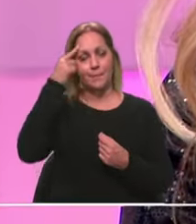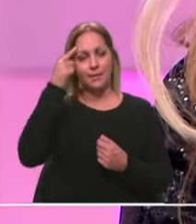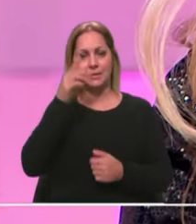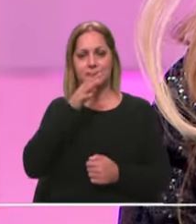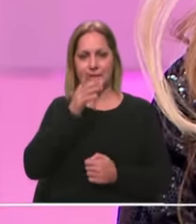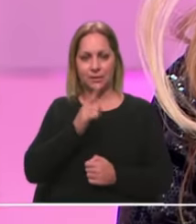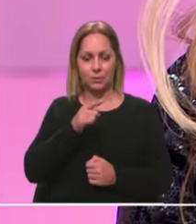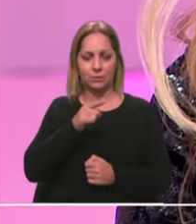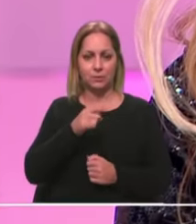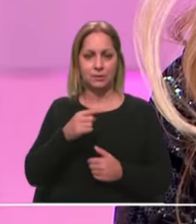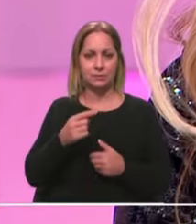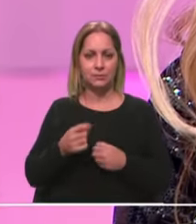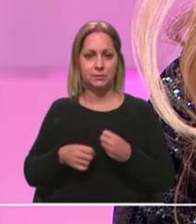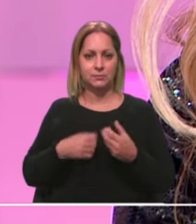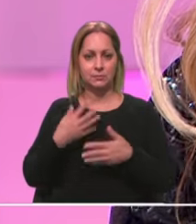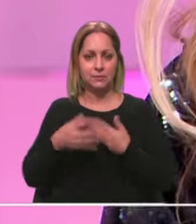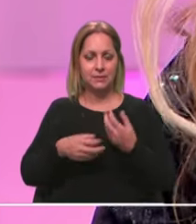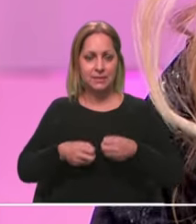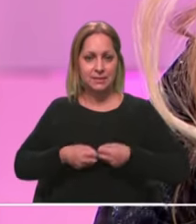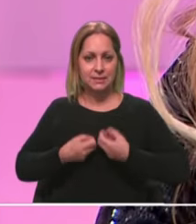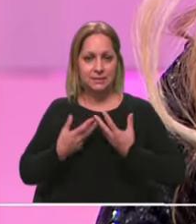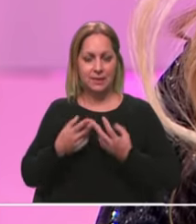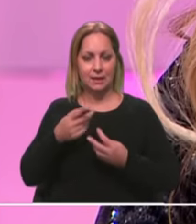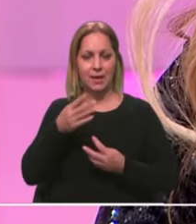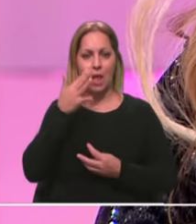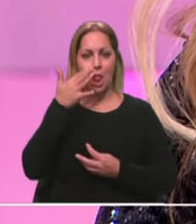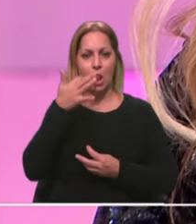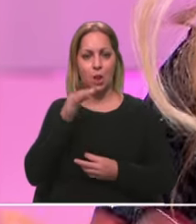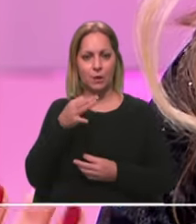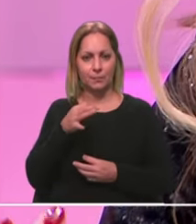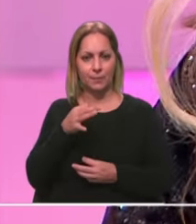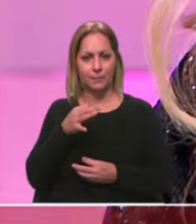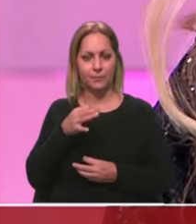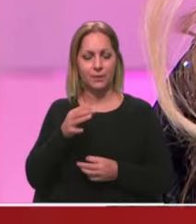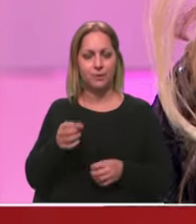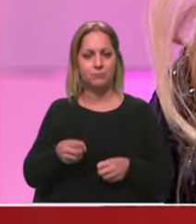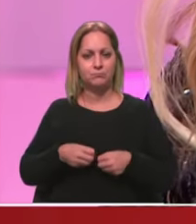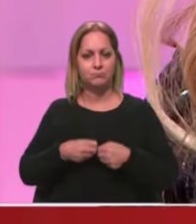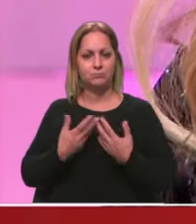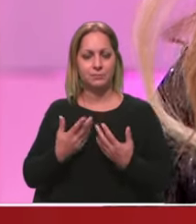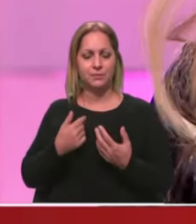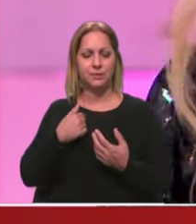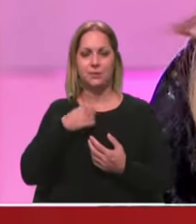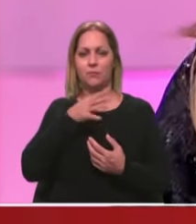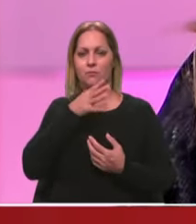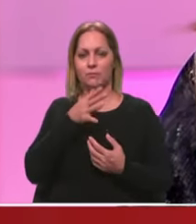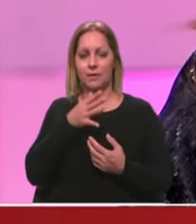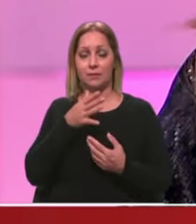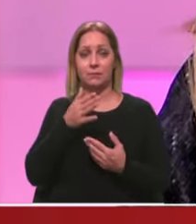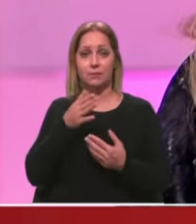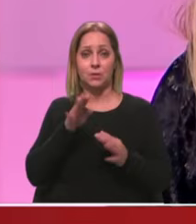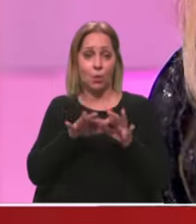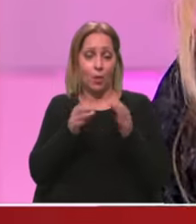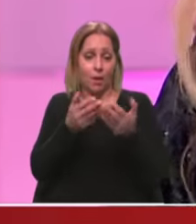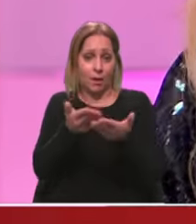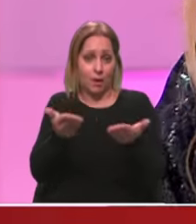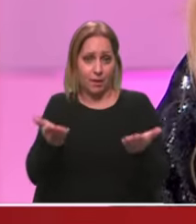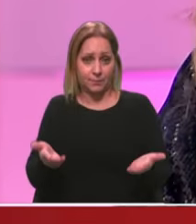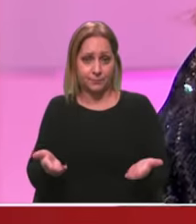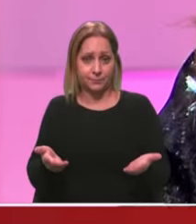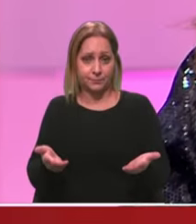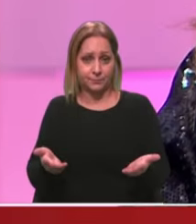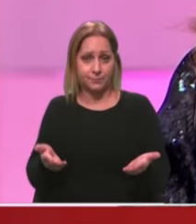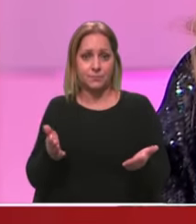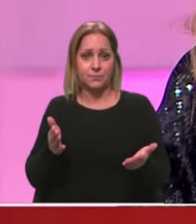aquilo que sai H é normal que seja espontânea e fale das coisas como elas são pois já já